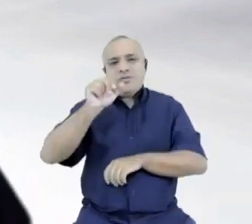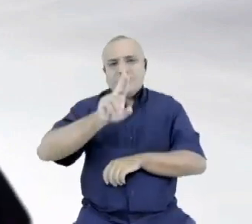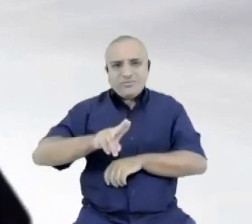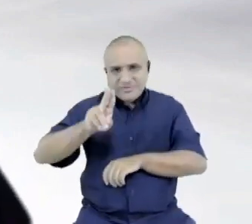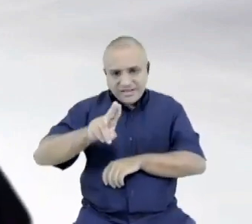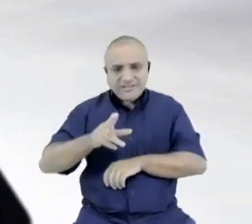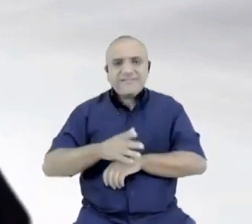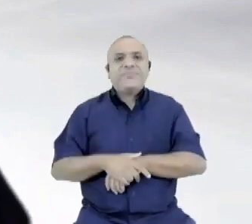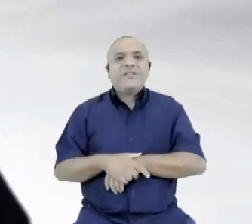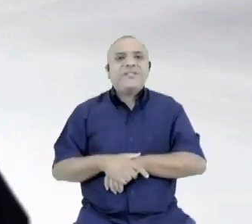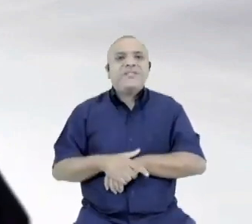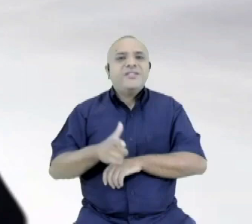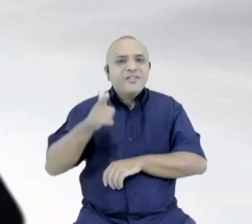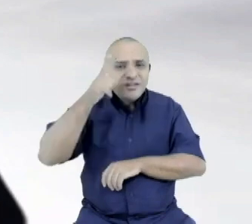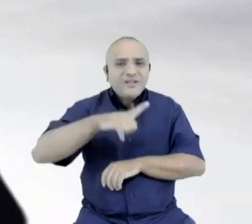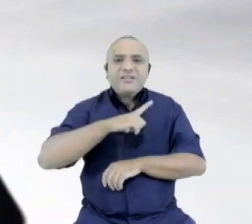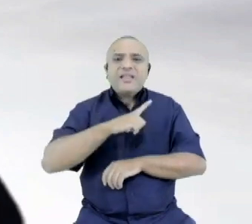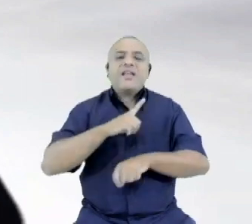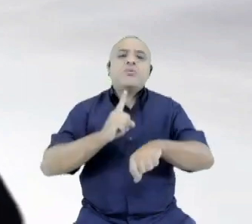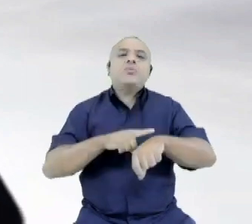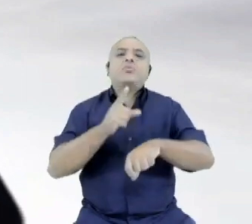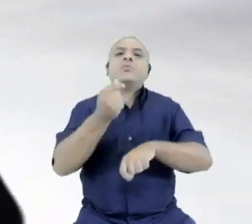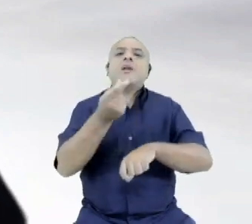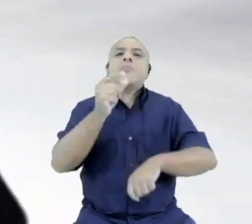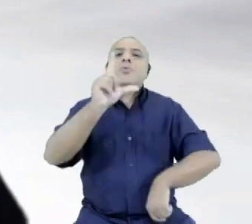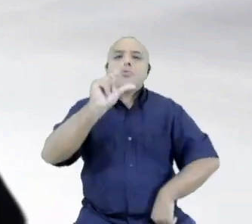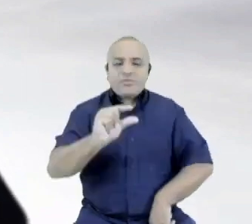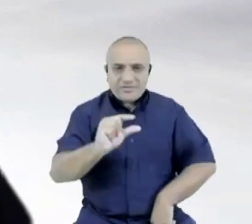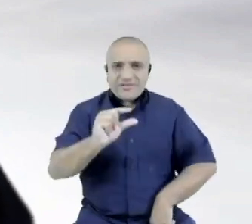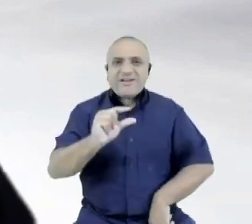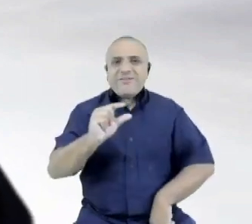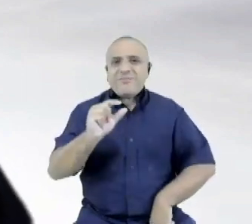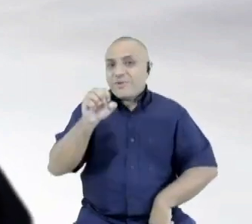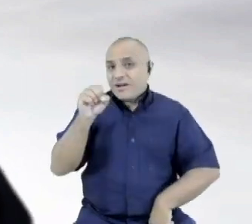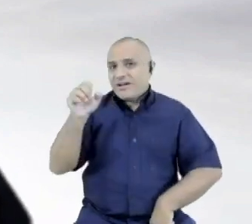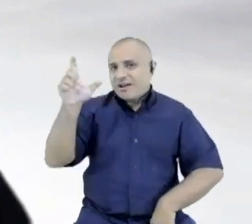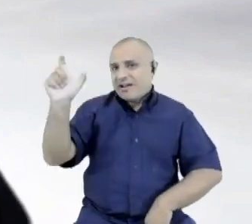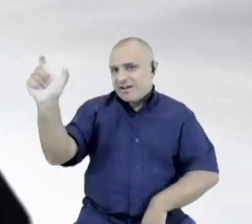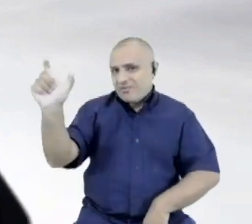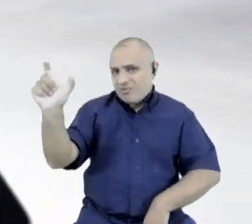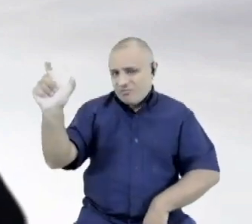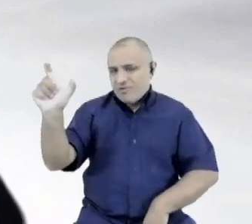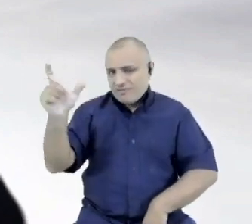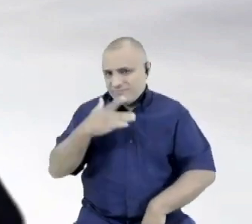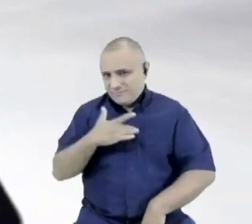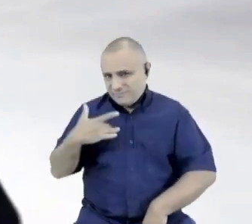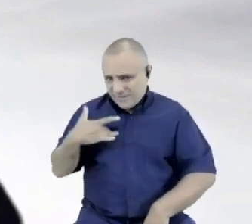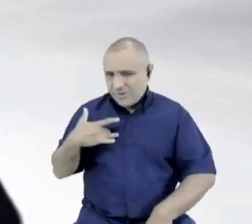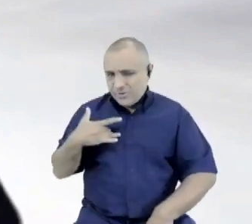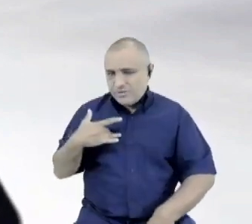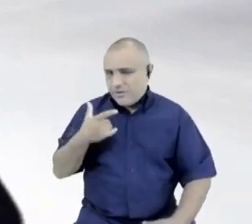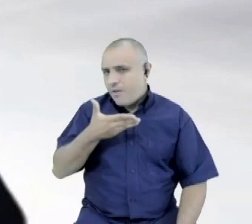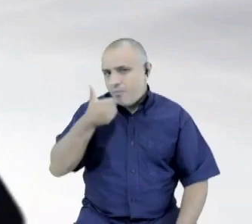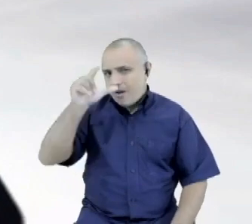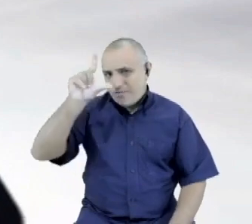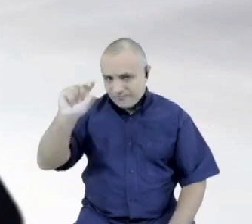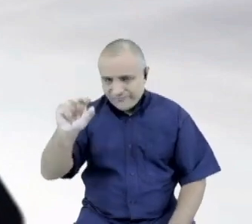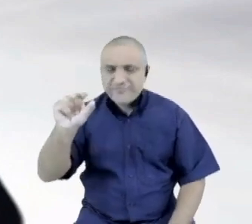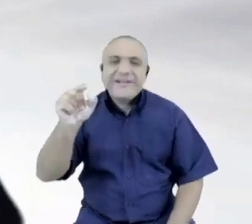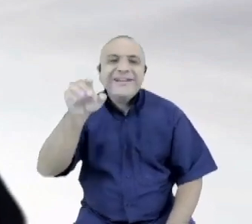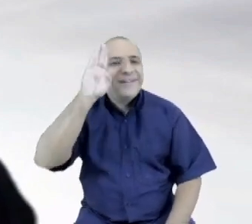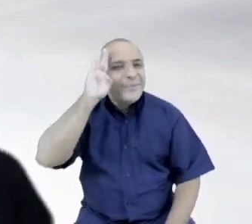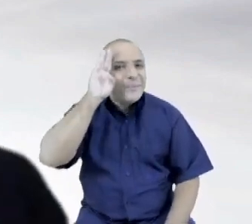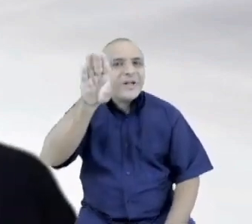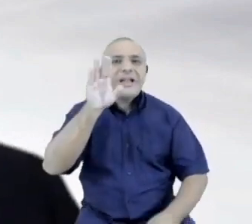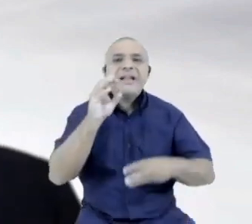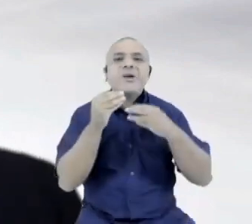com isso a gente tem uma redução do custo total para a operadora. Tá? E um outro ponto que foi fundamental também na